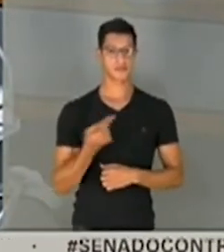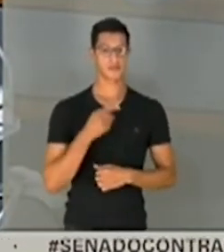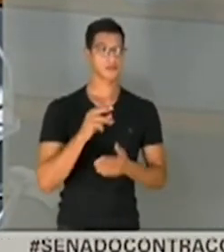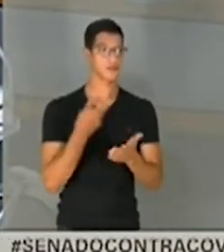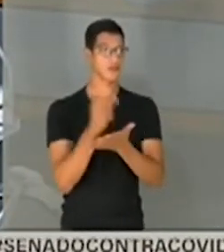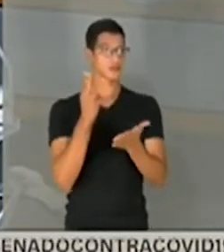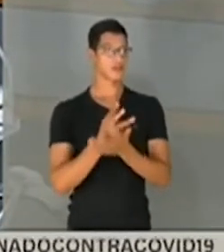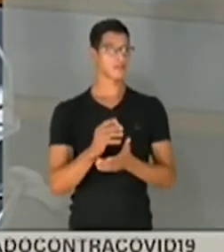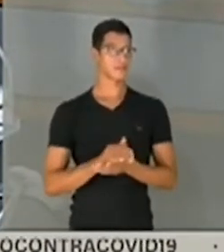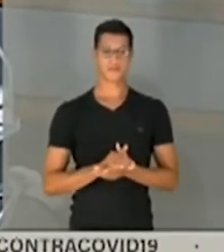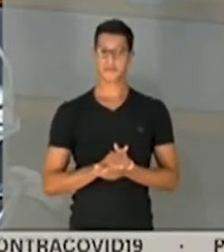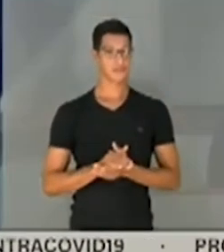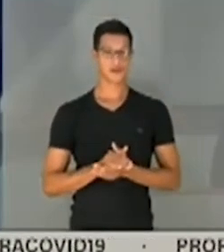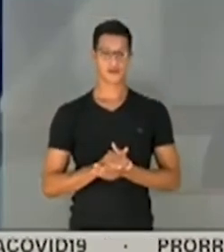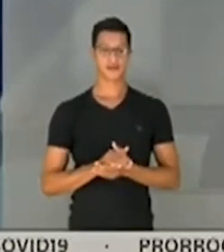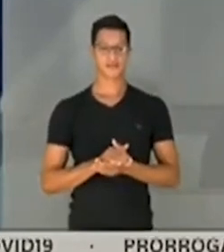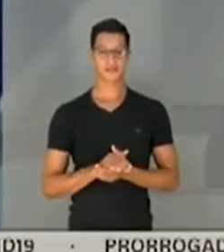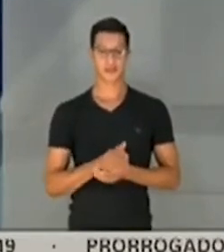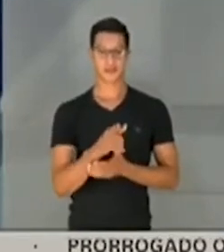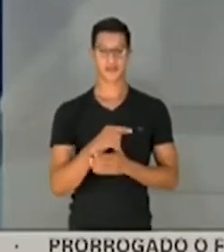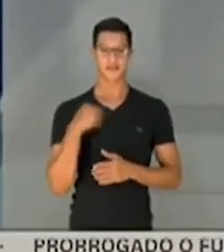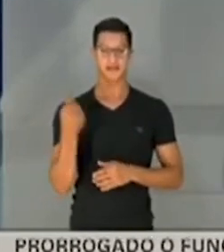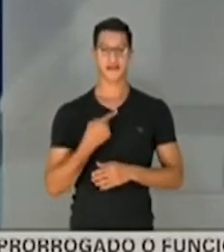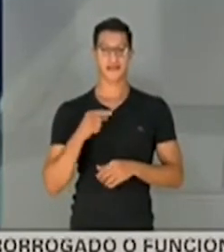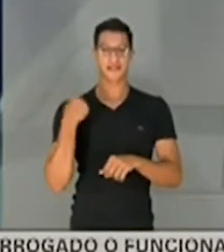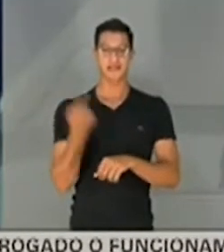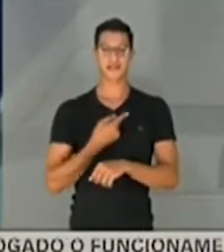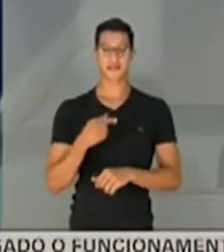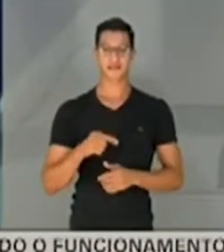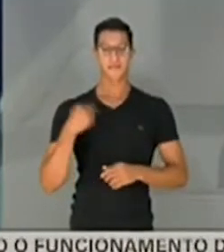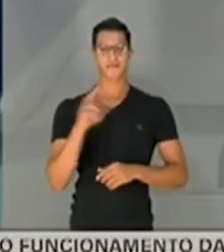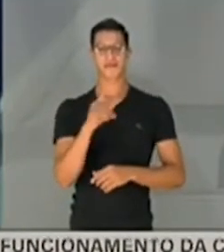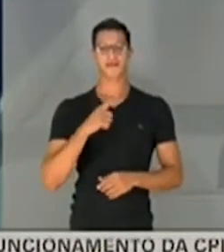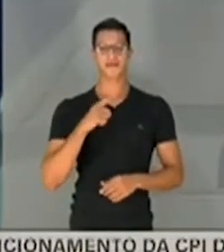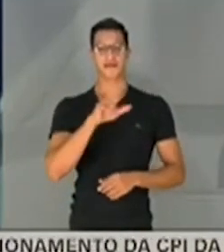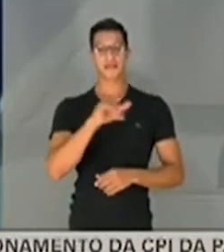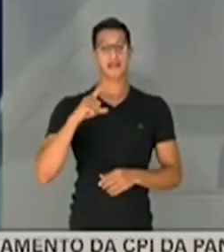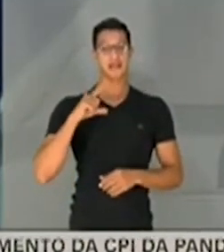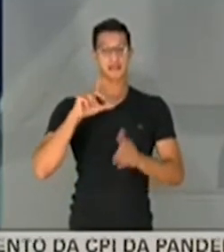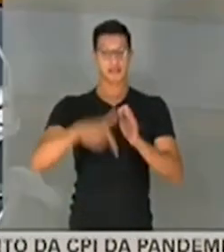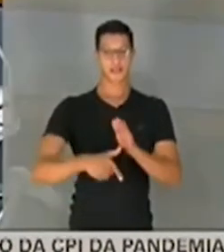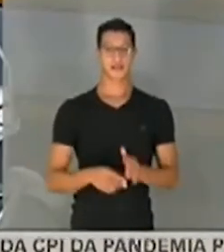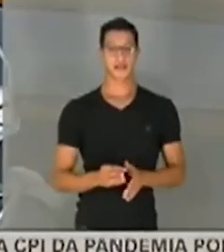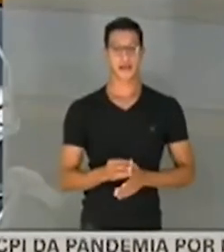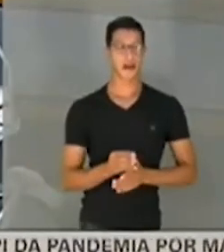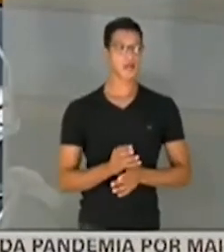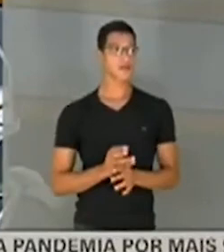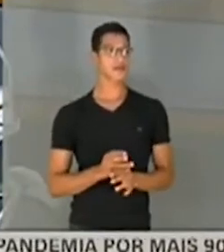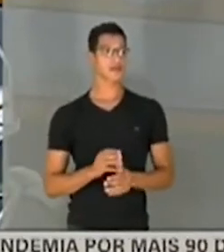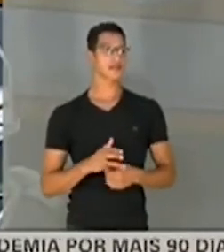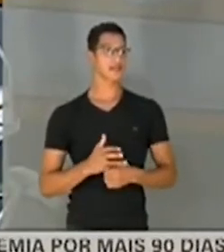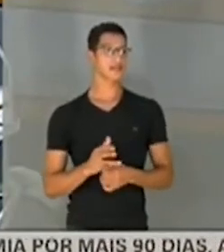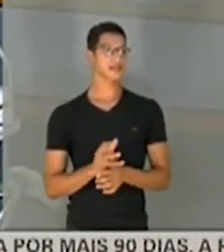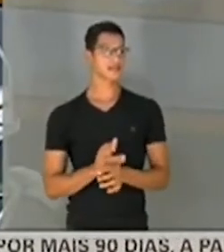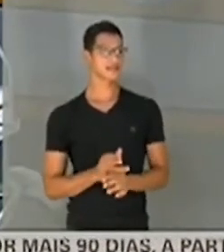WhatsApp, e-mails para Vossa Senhoria? Sim, conforme é documentado e periciado, várias vezes ele me ligou e mandou mensagens. Só lembrando, senhor Roberto